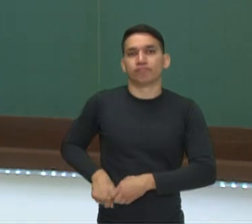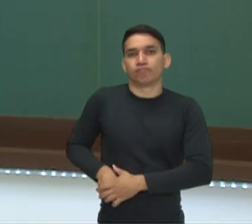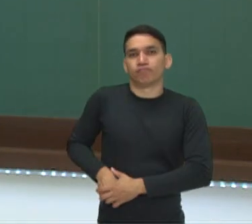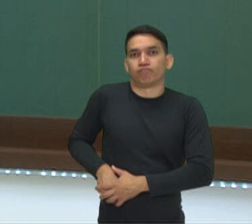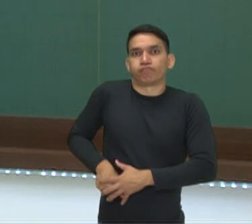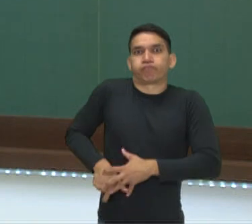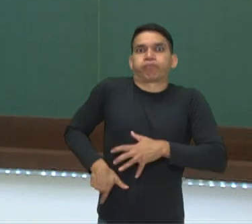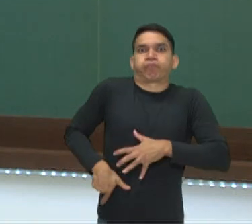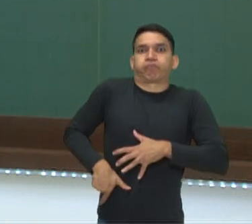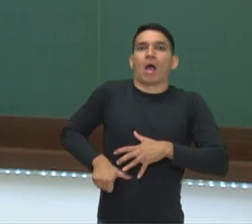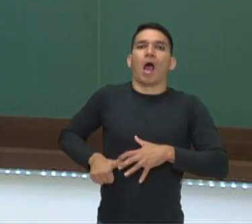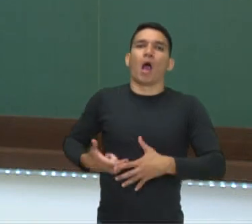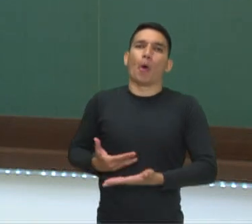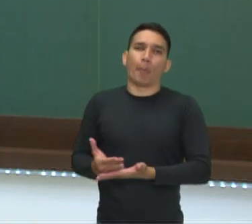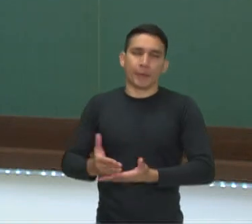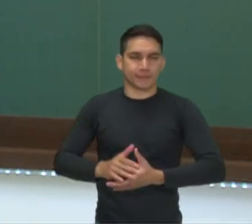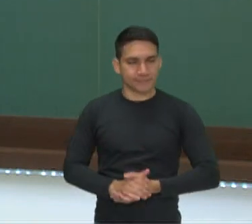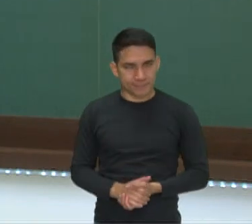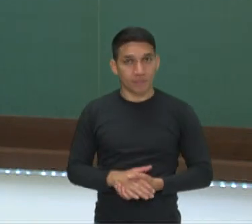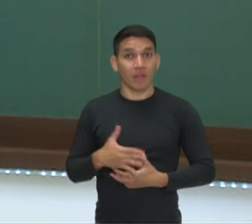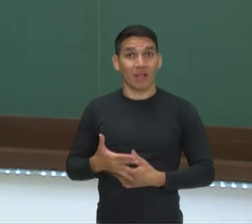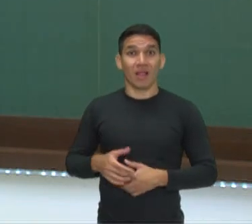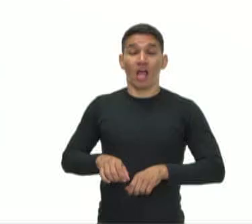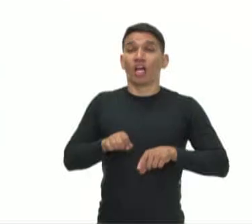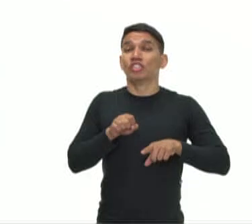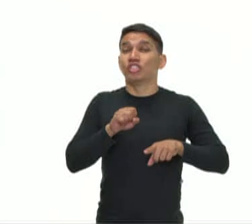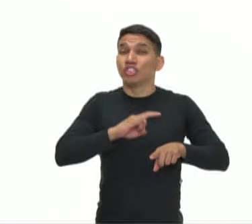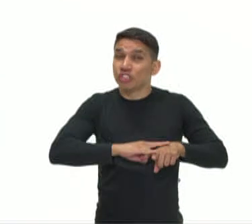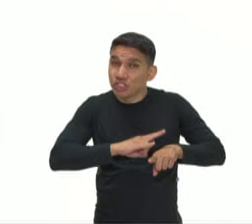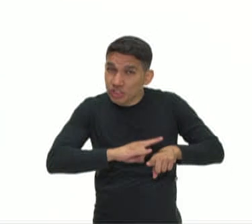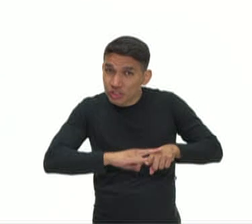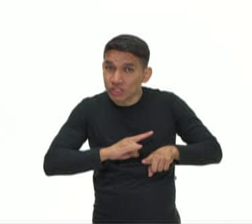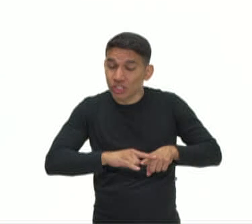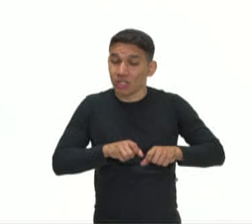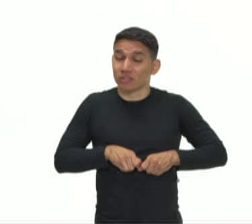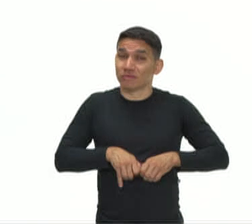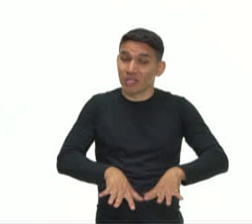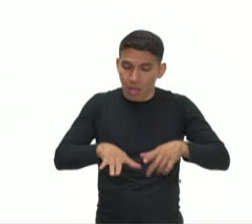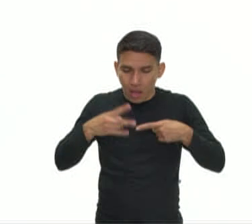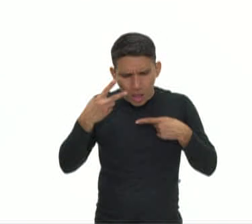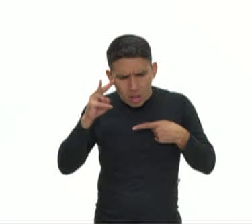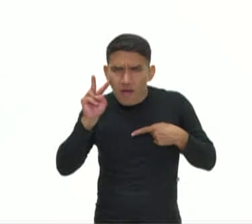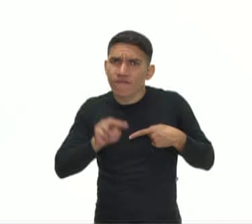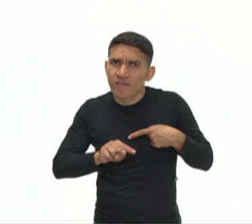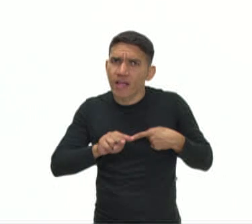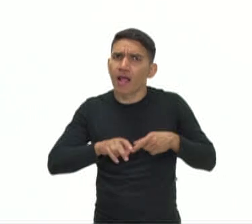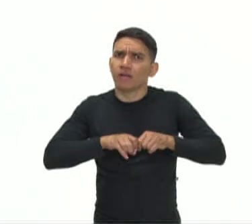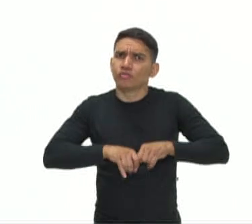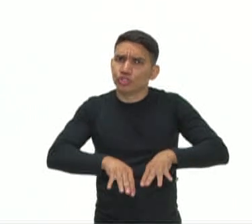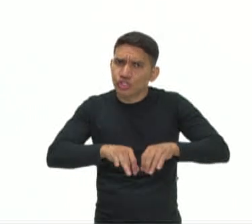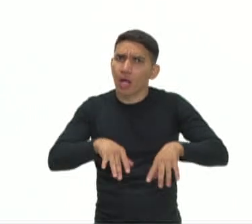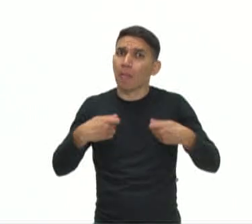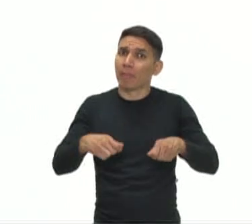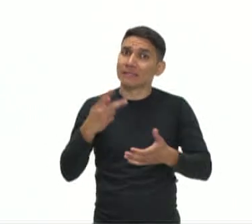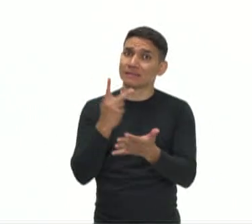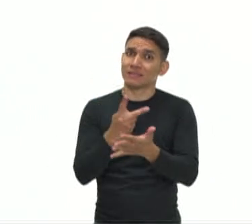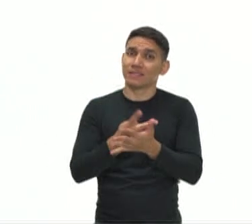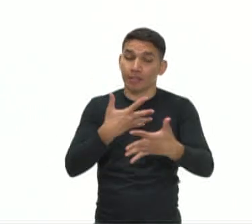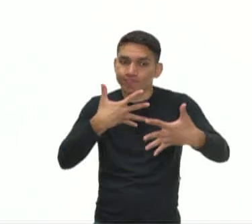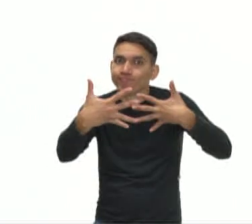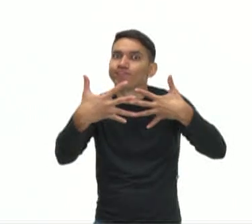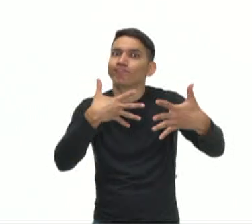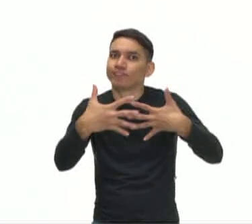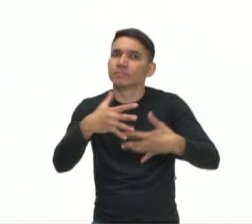nos rins. A urina tem que estar sempre bem clara. Qualquer líquido que o paciente tome é